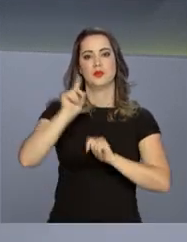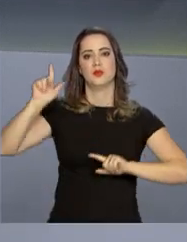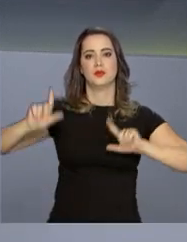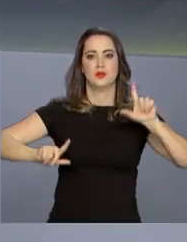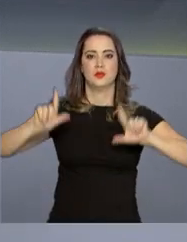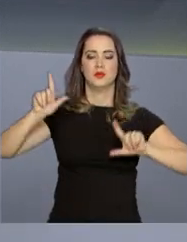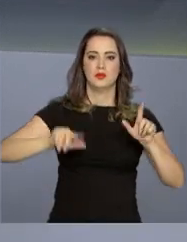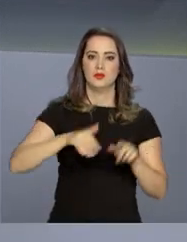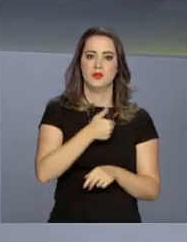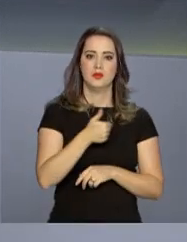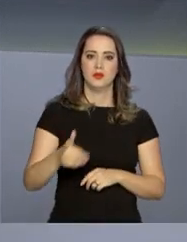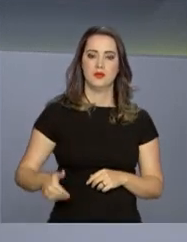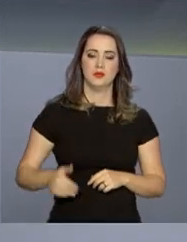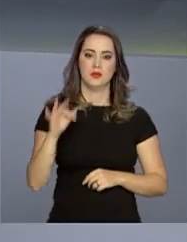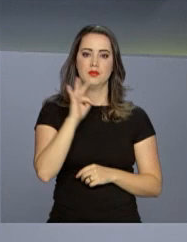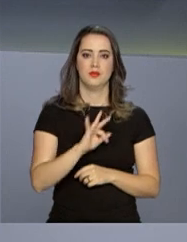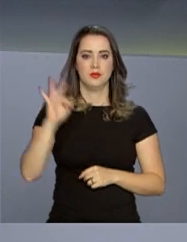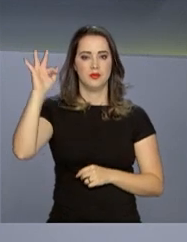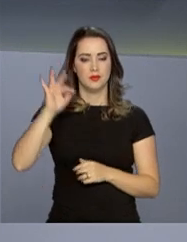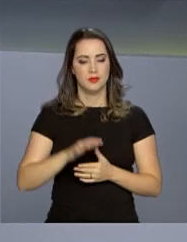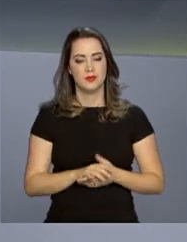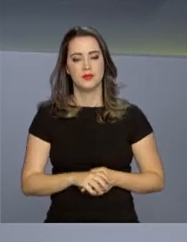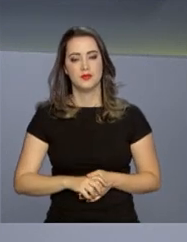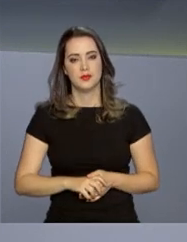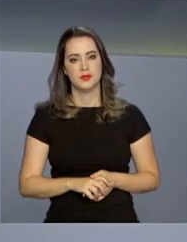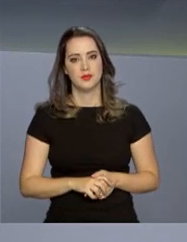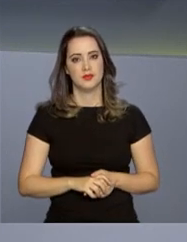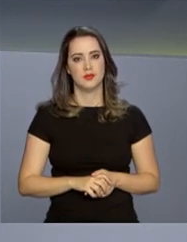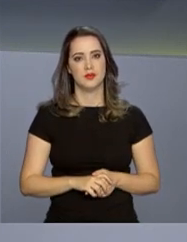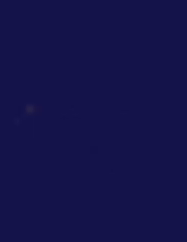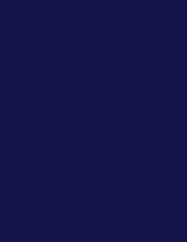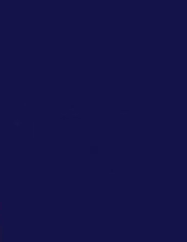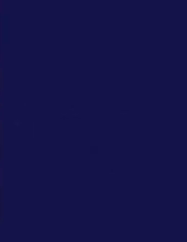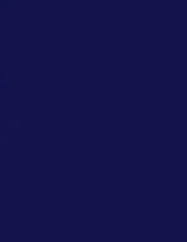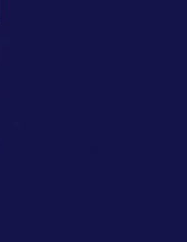continue com a gente aqui na nbr a tv do governo federal